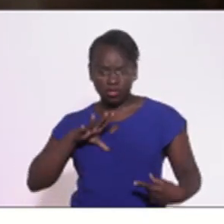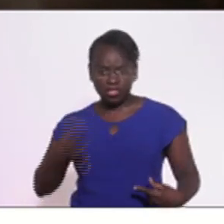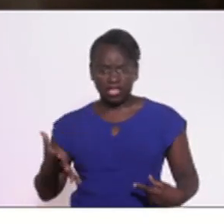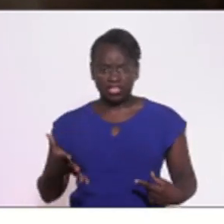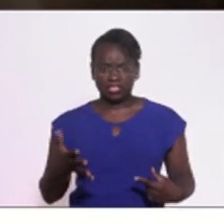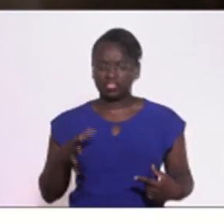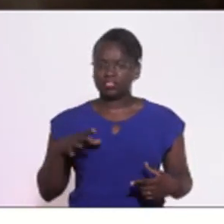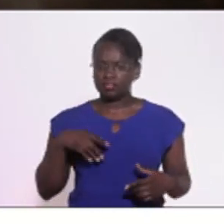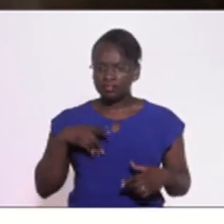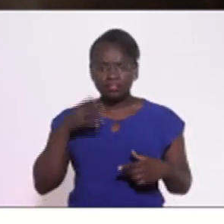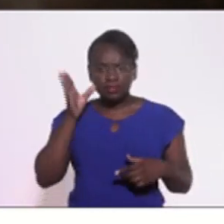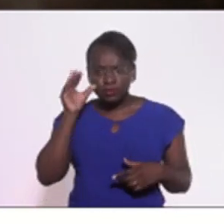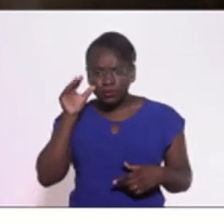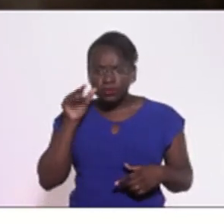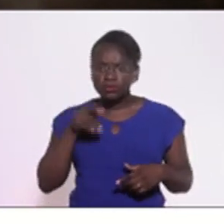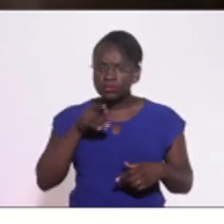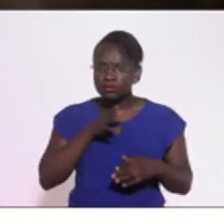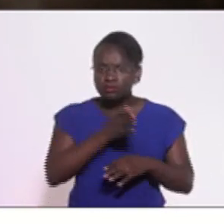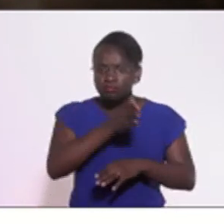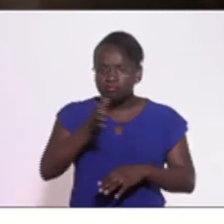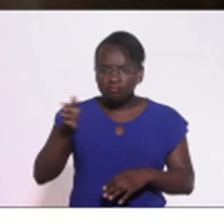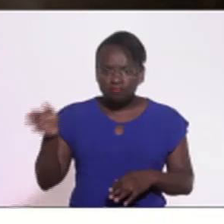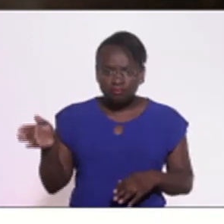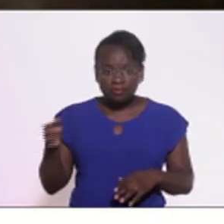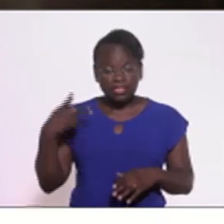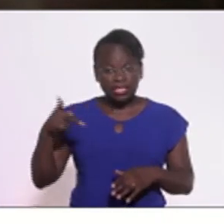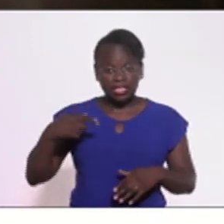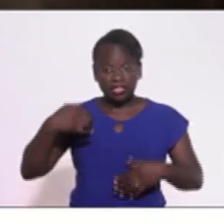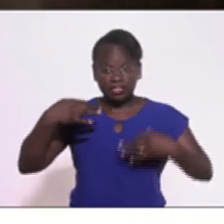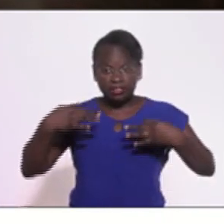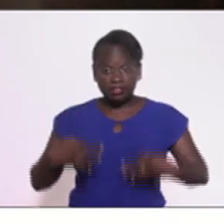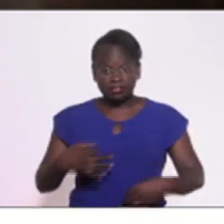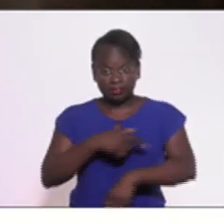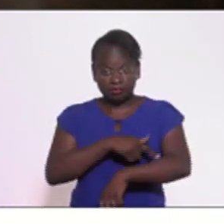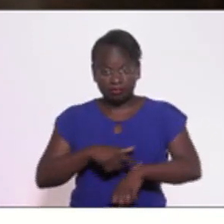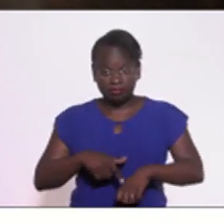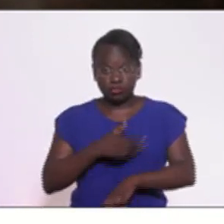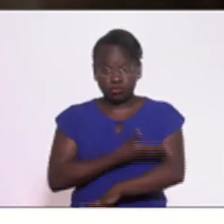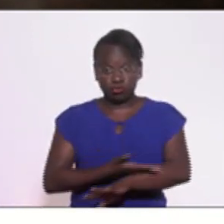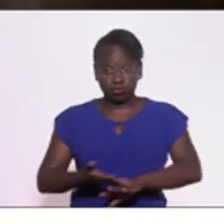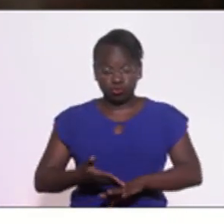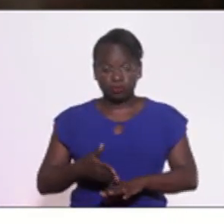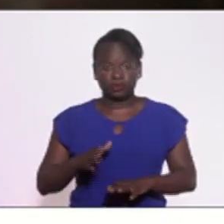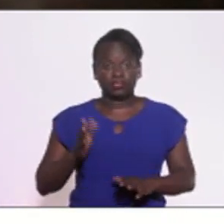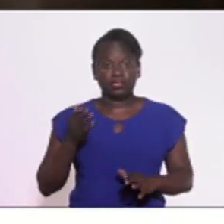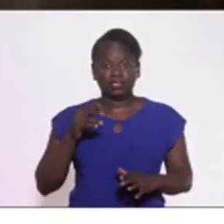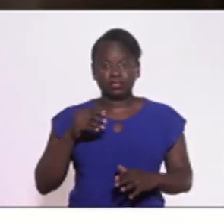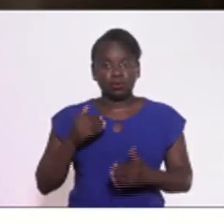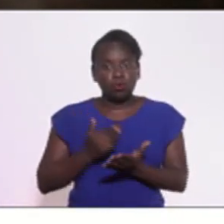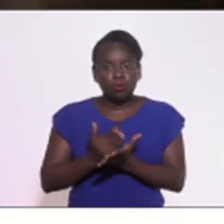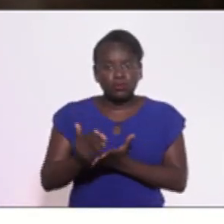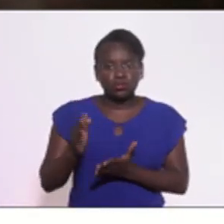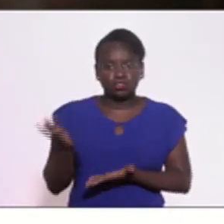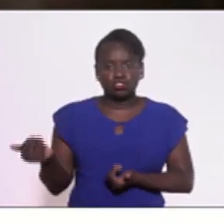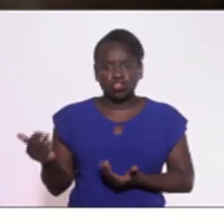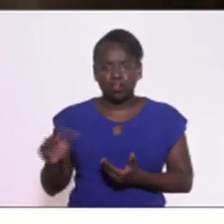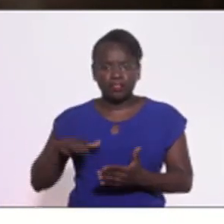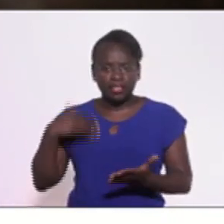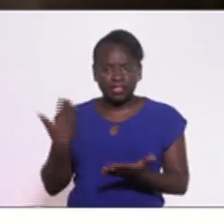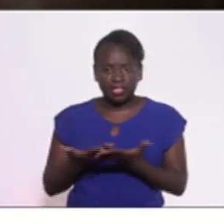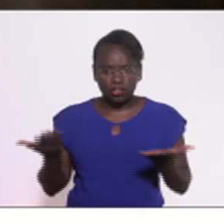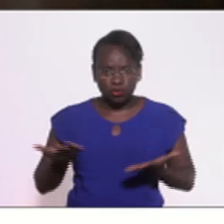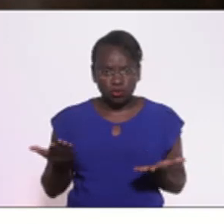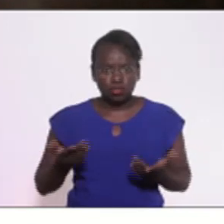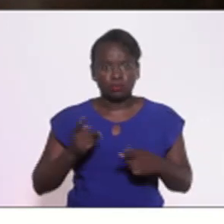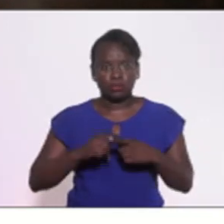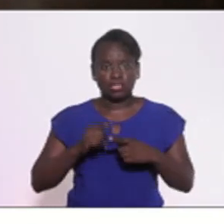é desbravador. E as atitudes do Ronaldo, que a gente vê desde cedo até hoje, com o que ele